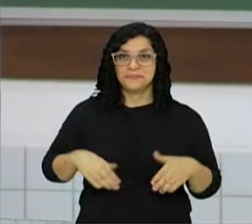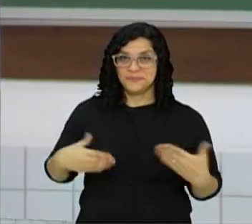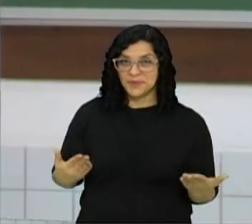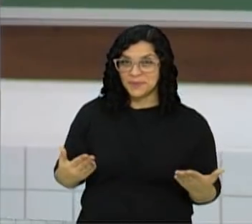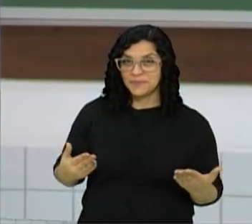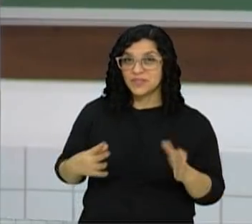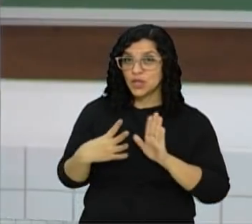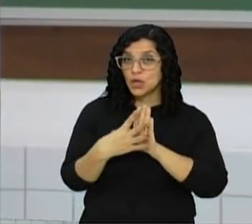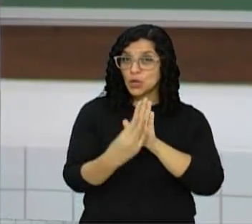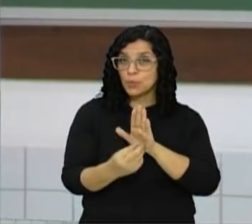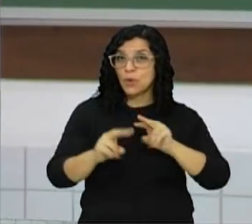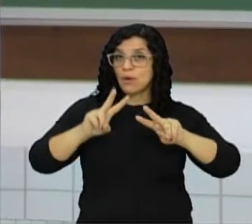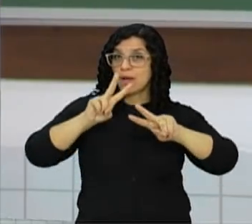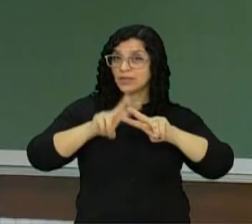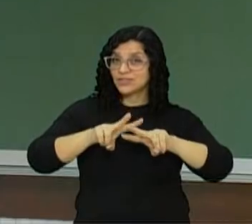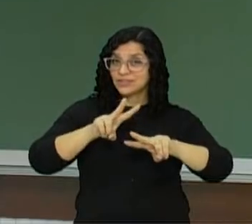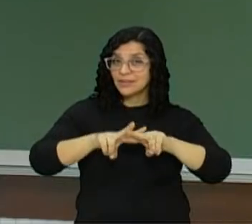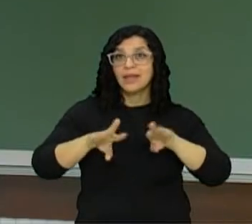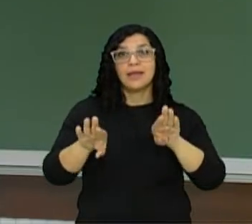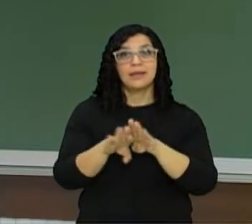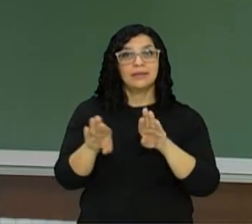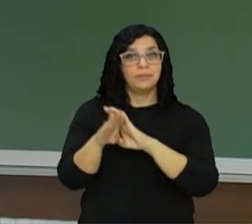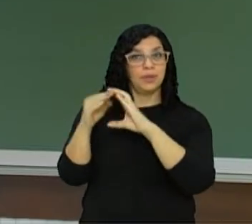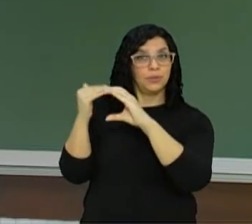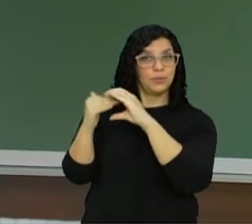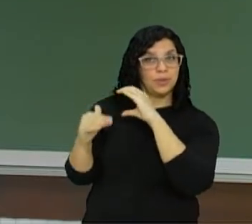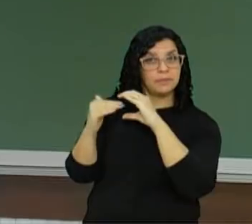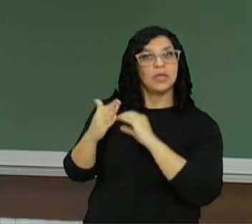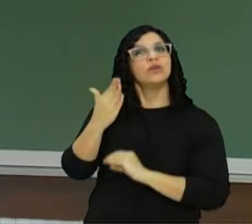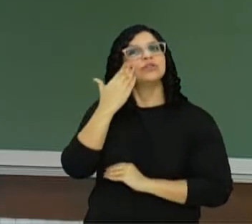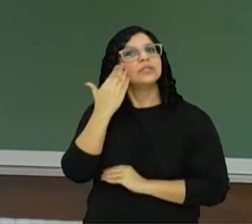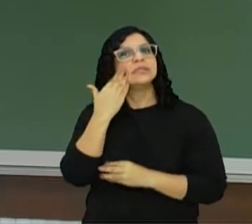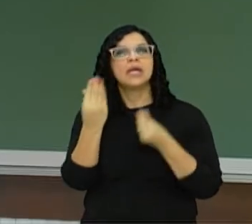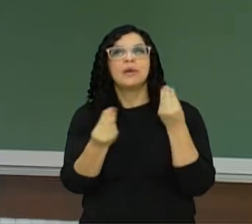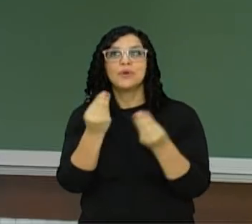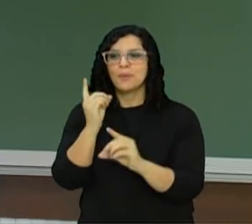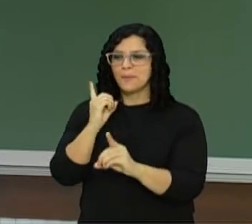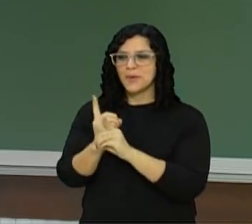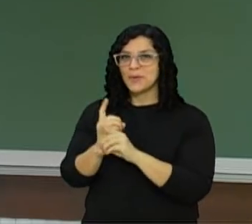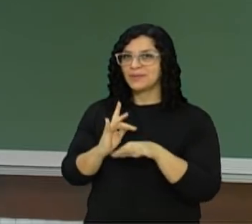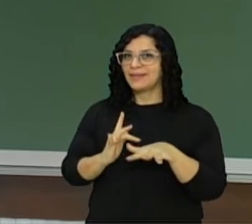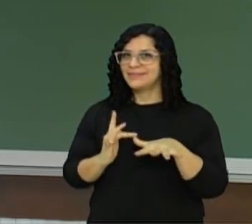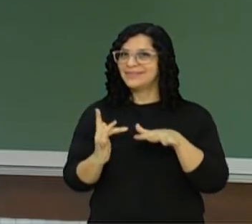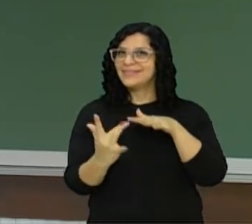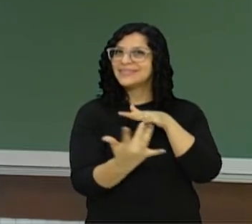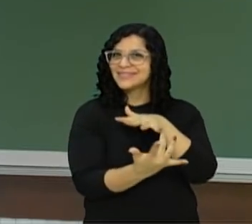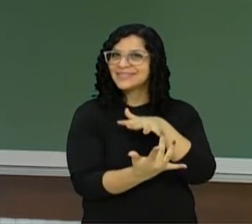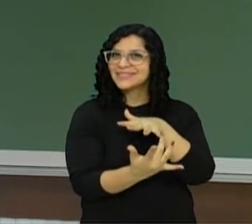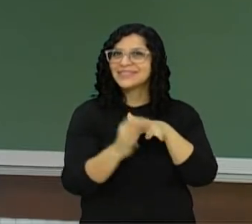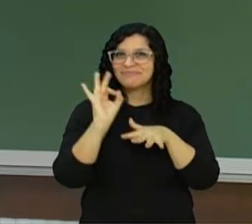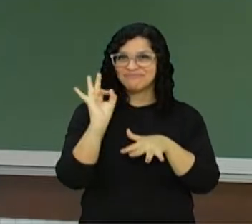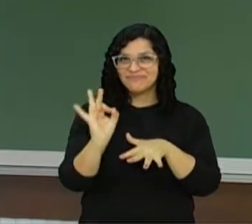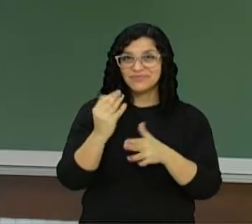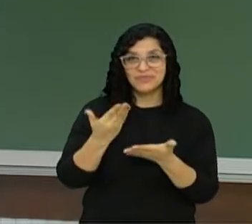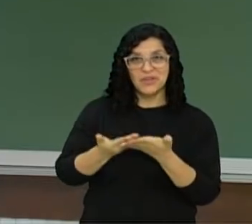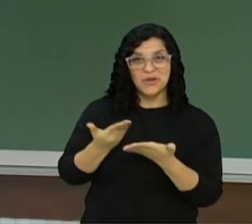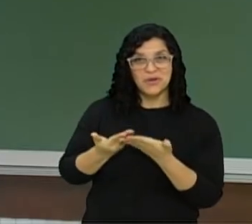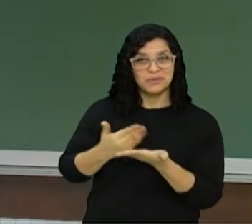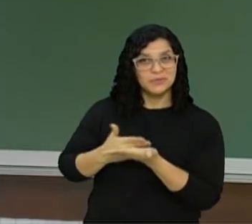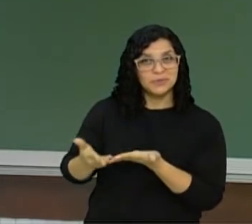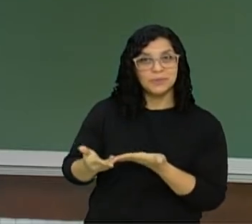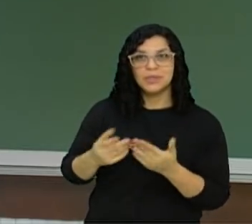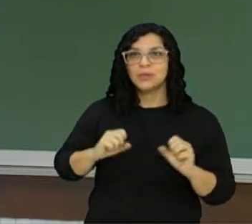Ótimo! Copiou a nossa hashtag, copiou o e-mail, já sabe como me encontrar nas redes sociais. Vamos começar nossa aula? Porque eu